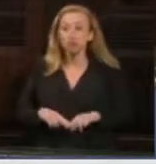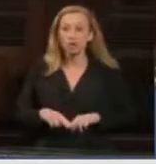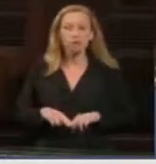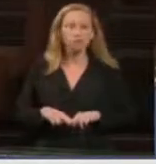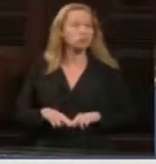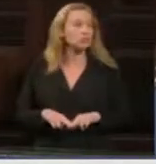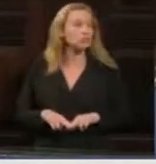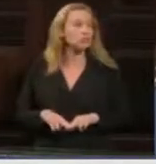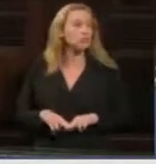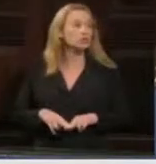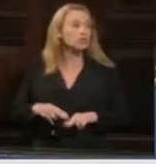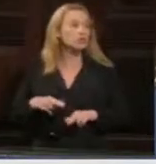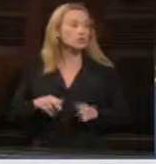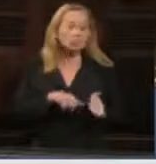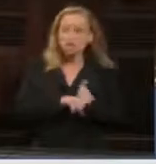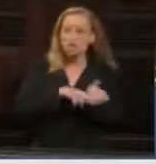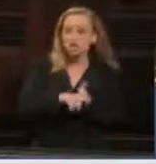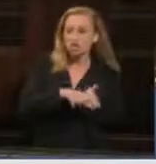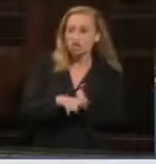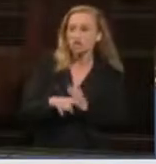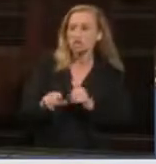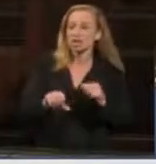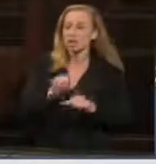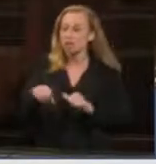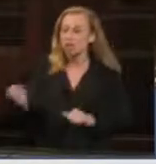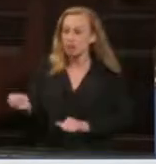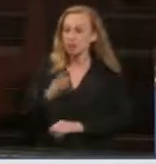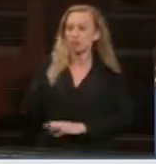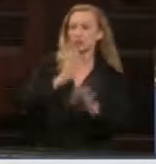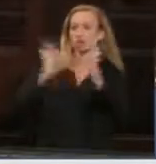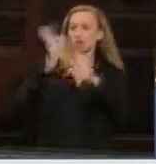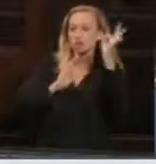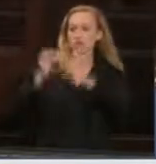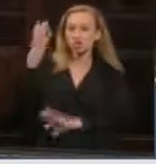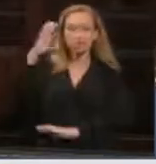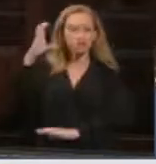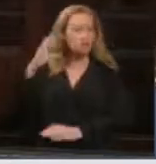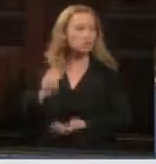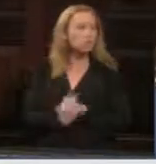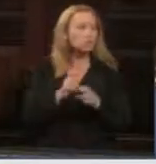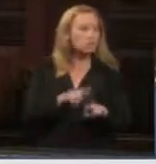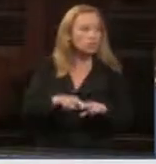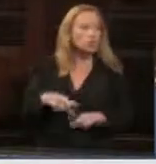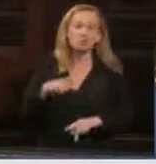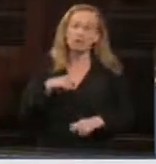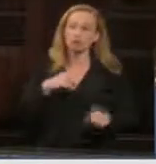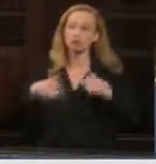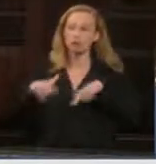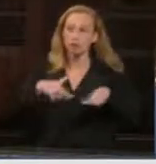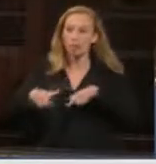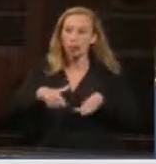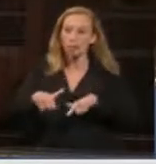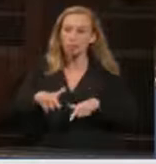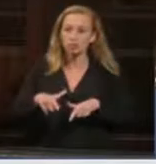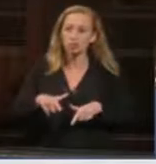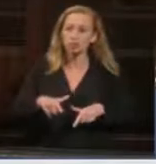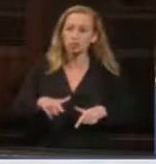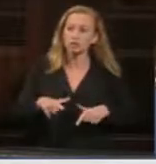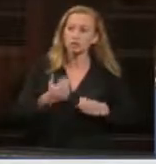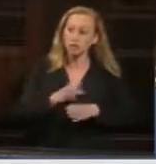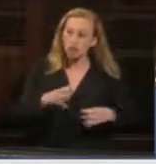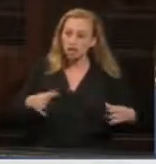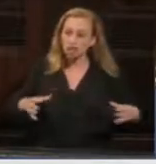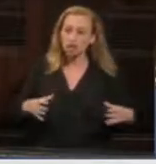em pesquisa e inovação em ciência por isso que a nossa comissão tem um trabalho árduo pela frente